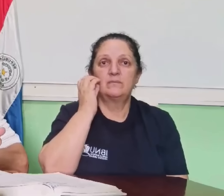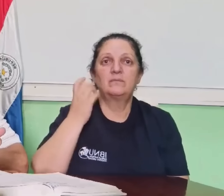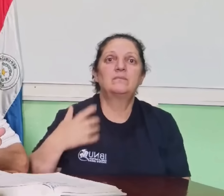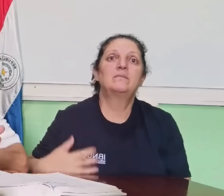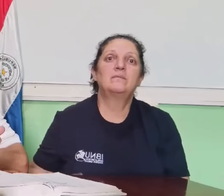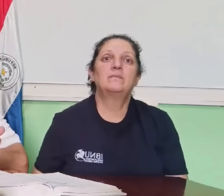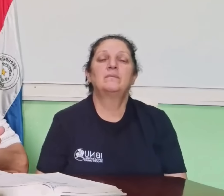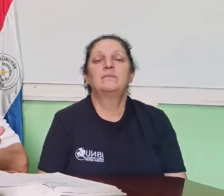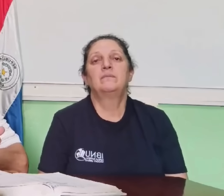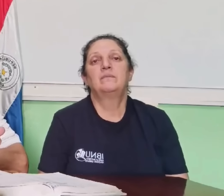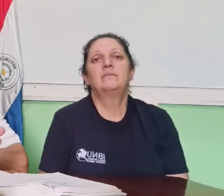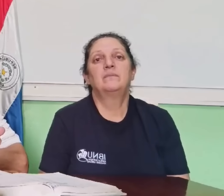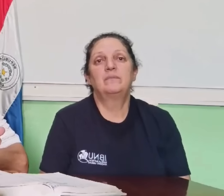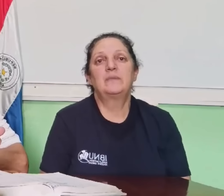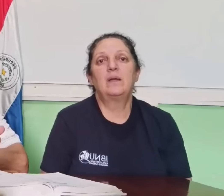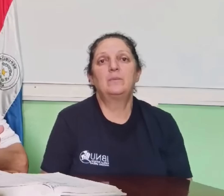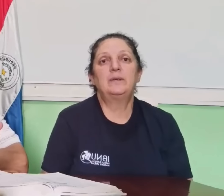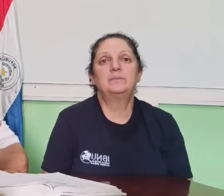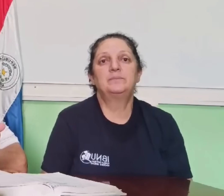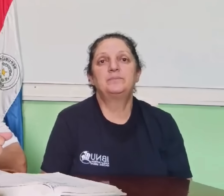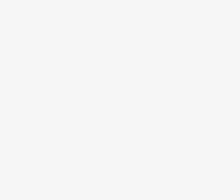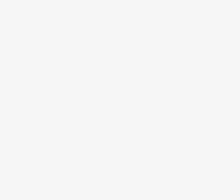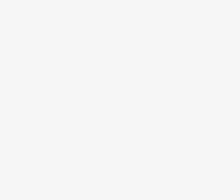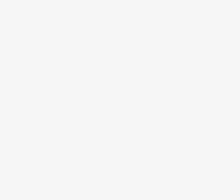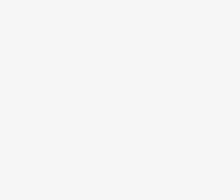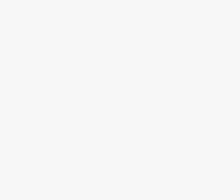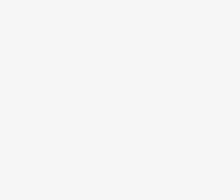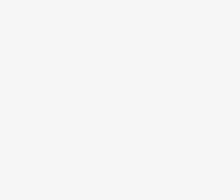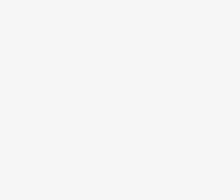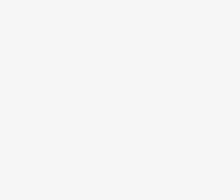da IBNU. Que Deus abençoe. Muito obrigado. Amém.